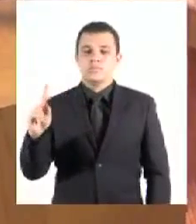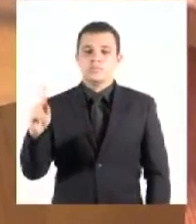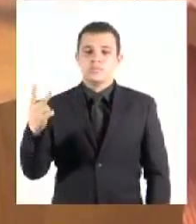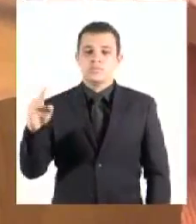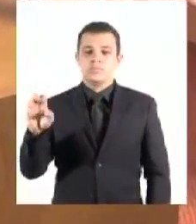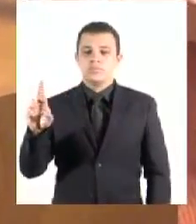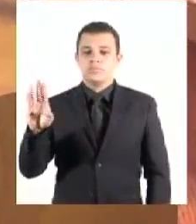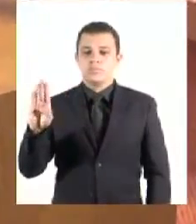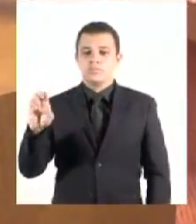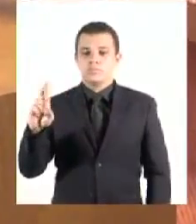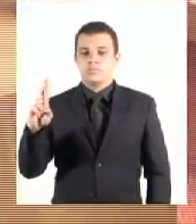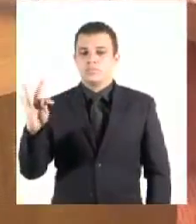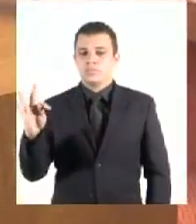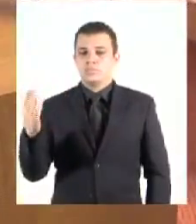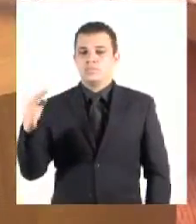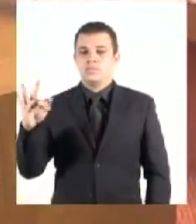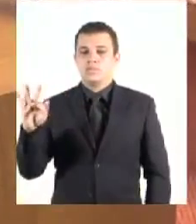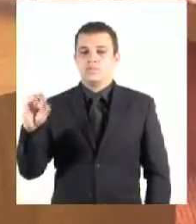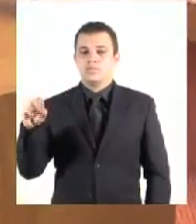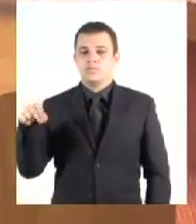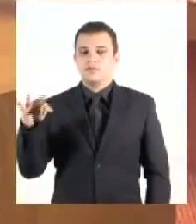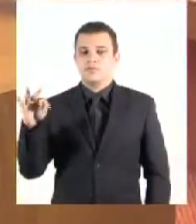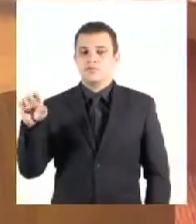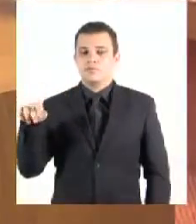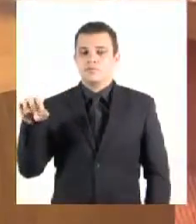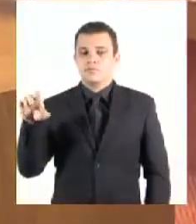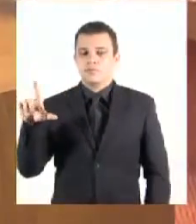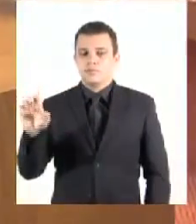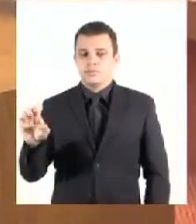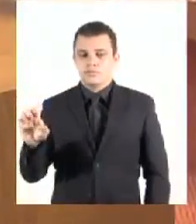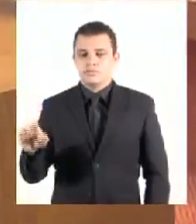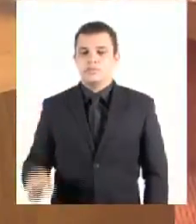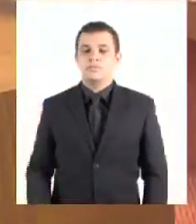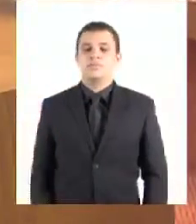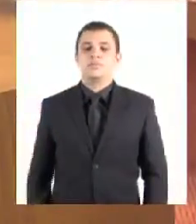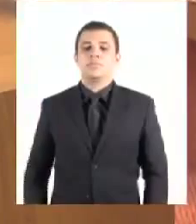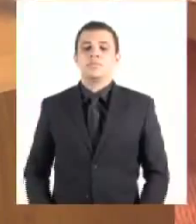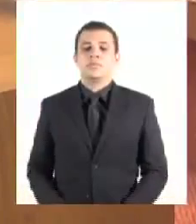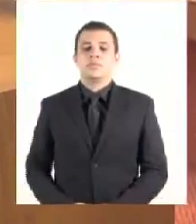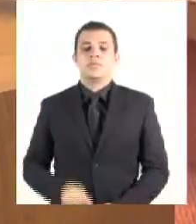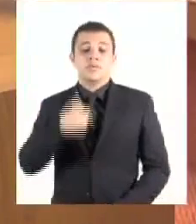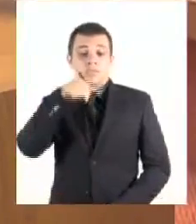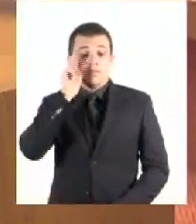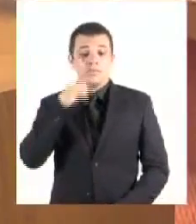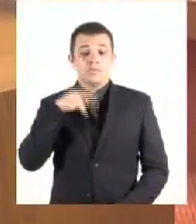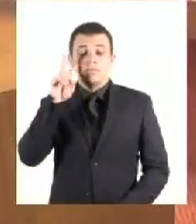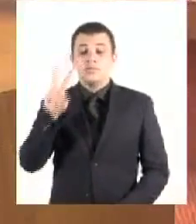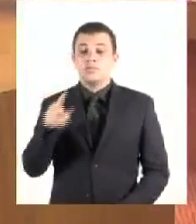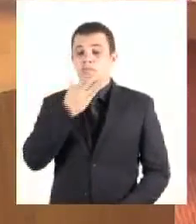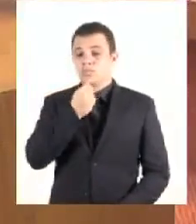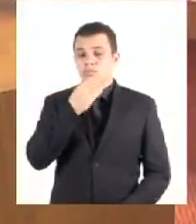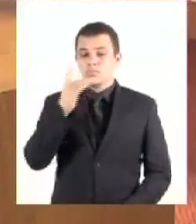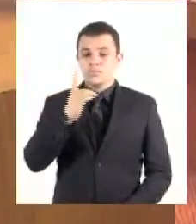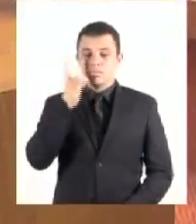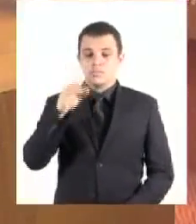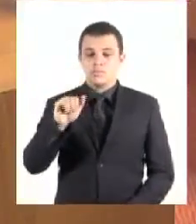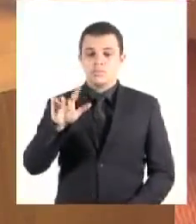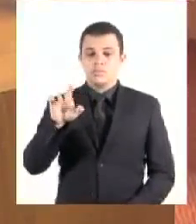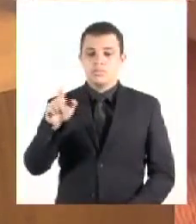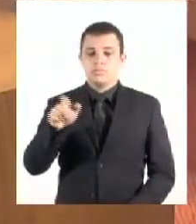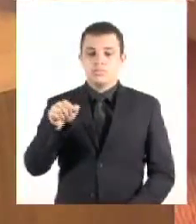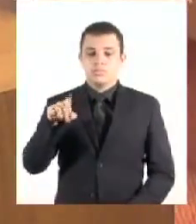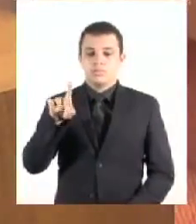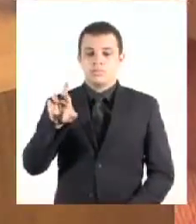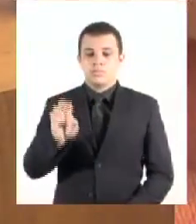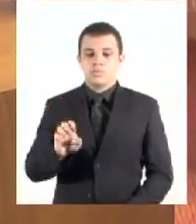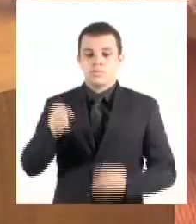E desta tribuna ontem, eu vi o deputado Alexandre Almeida falar e ver de que forma